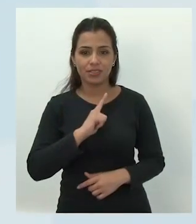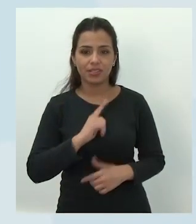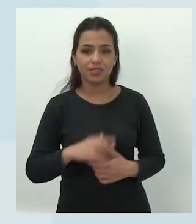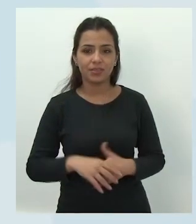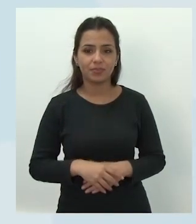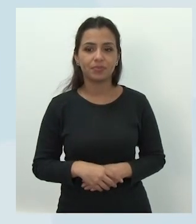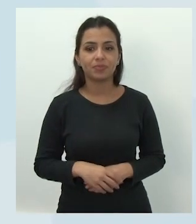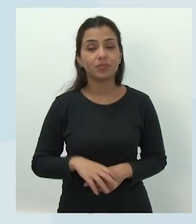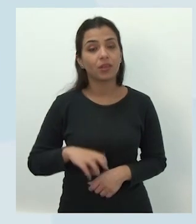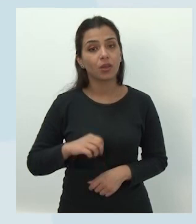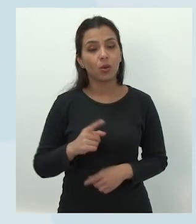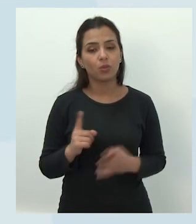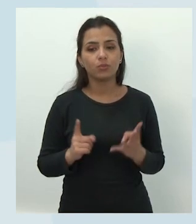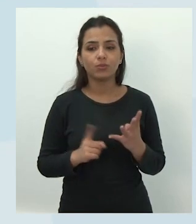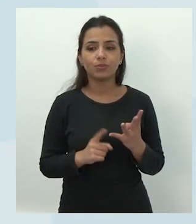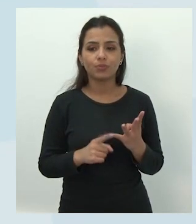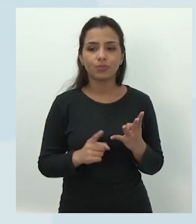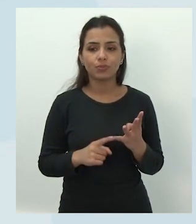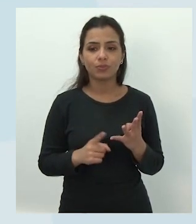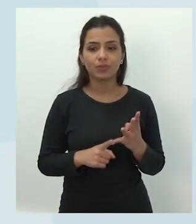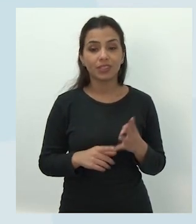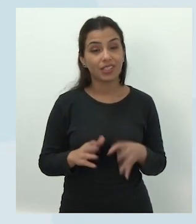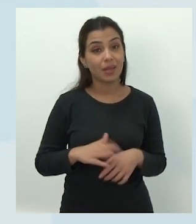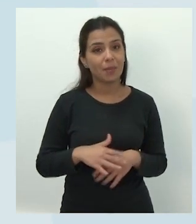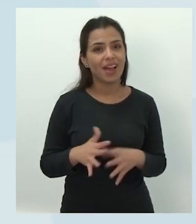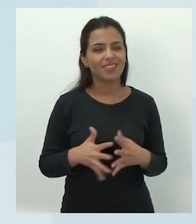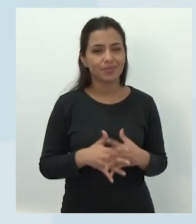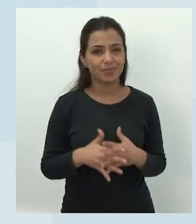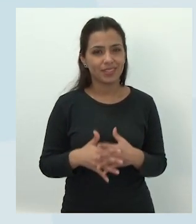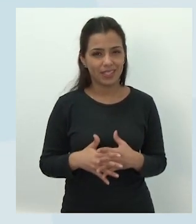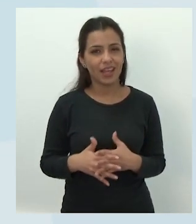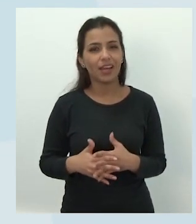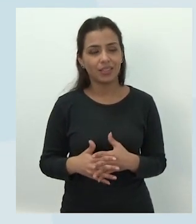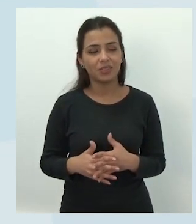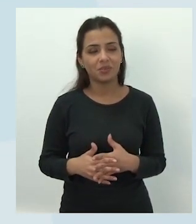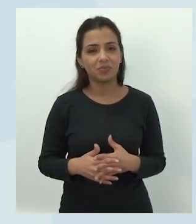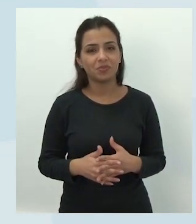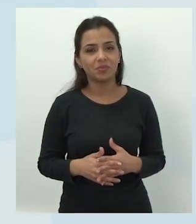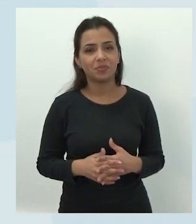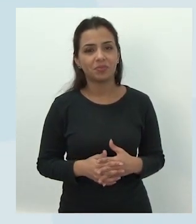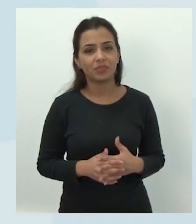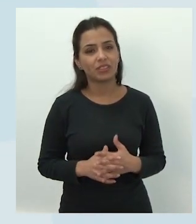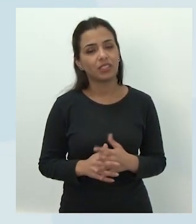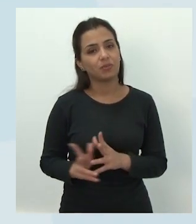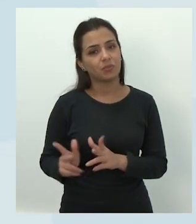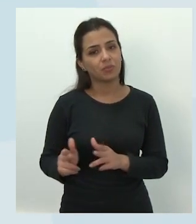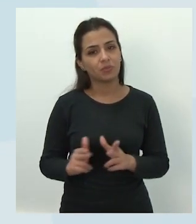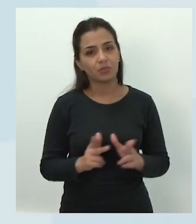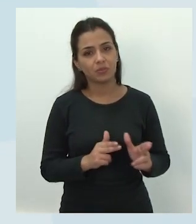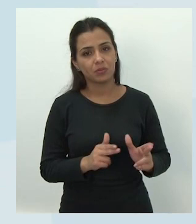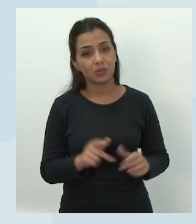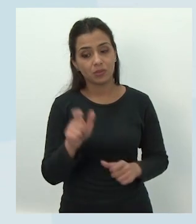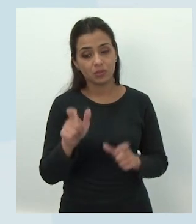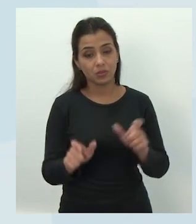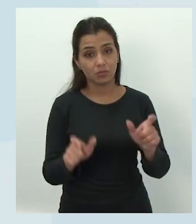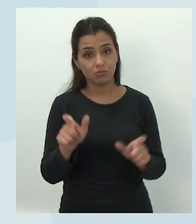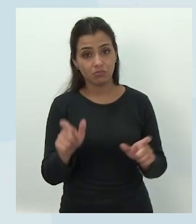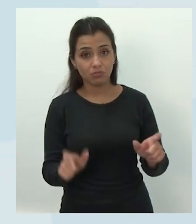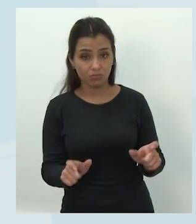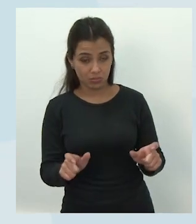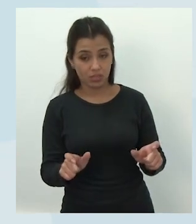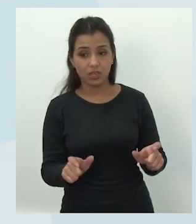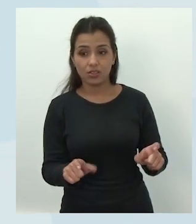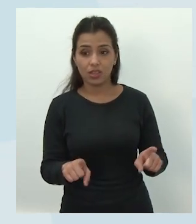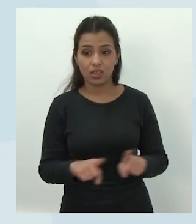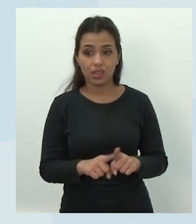produção tridimensional. Aí já é um pouco mais complexo o sistema, tá? Confeccionando a maquete dos personagens e o cenário e